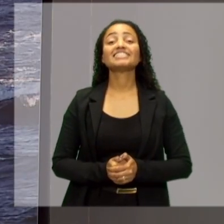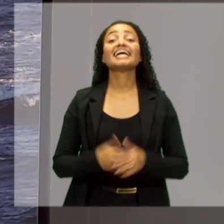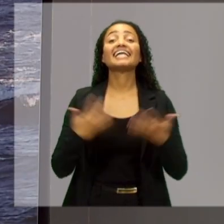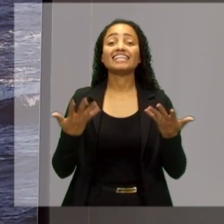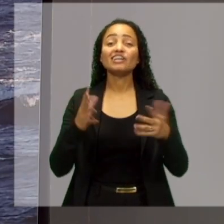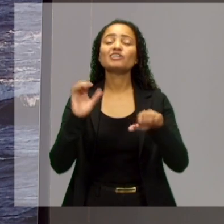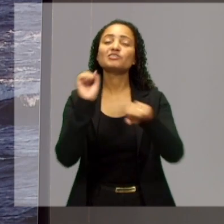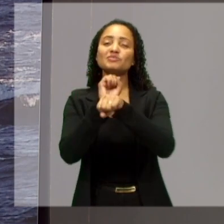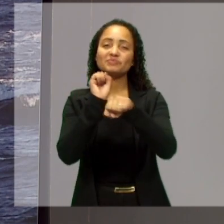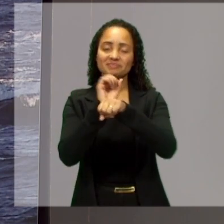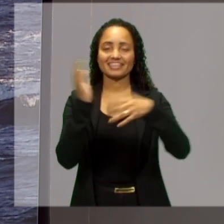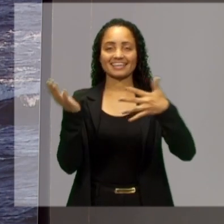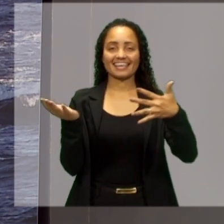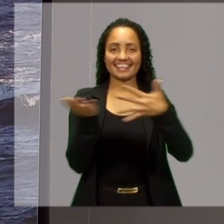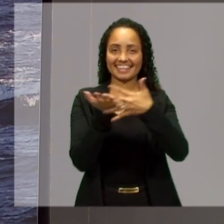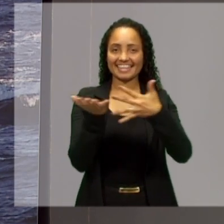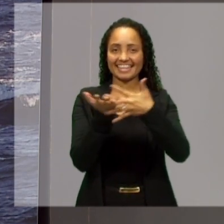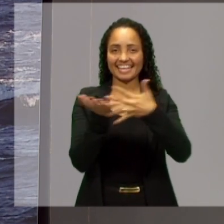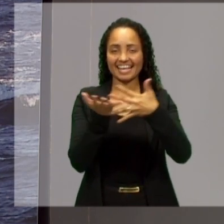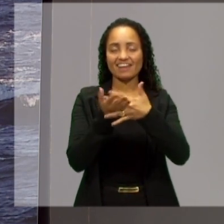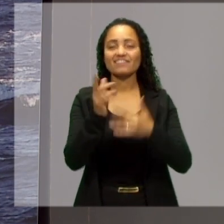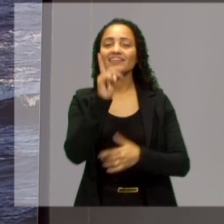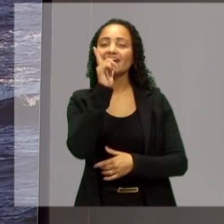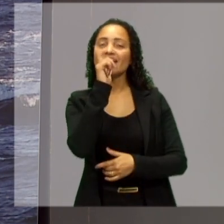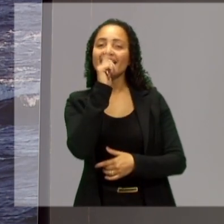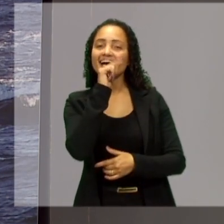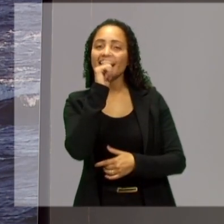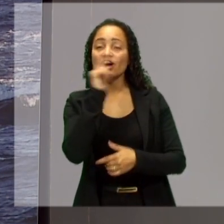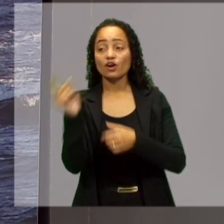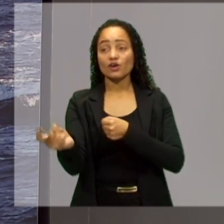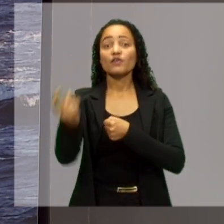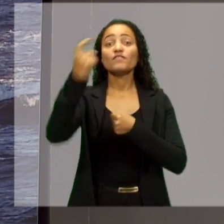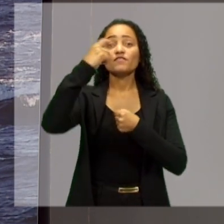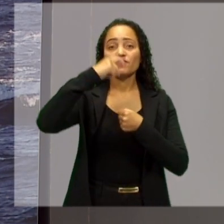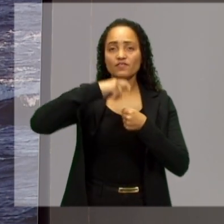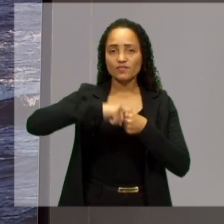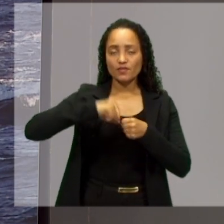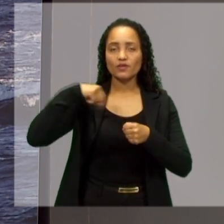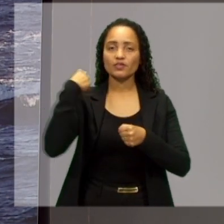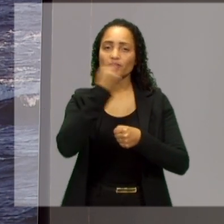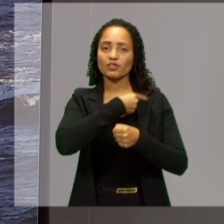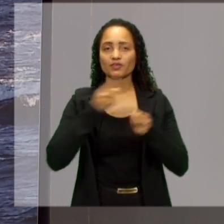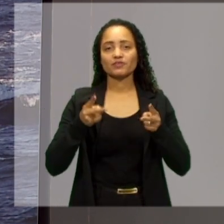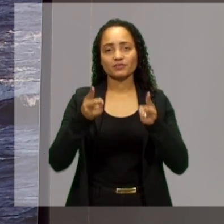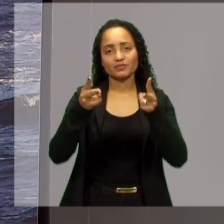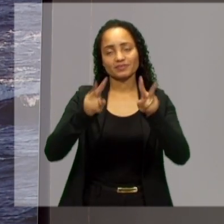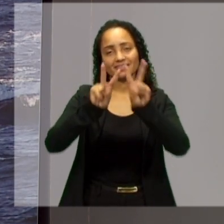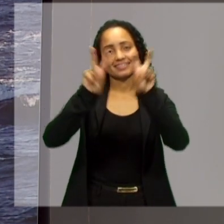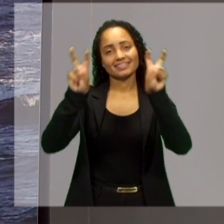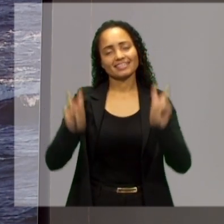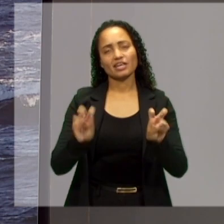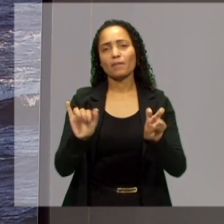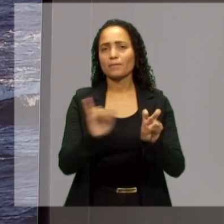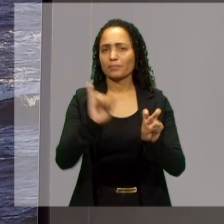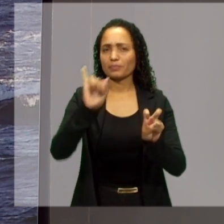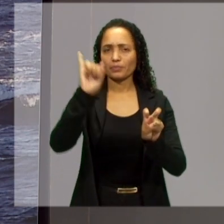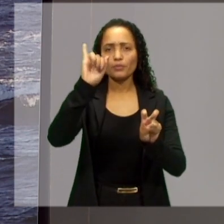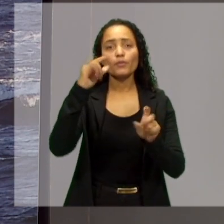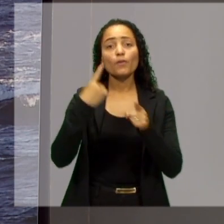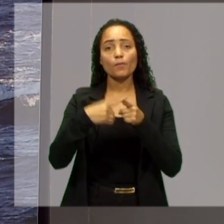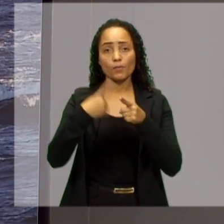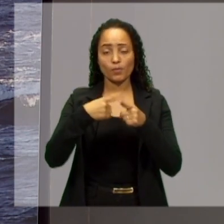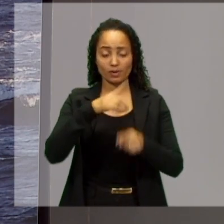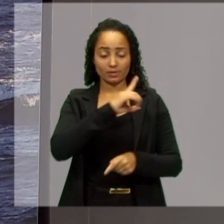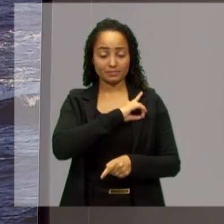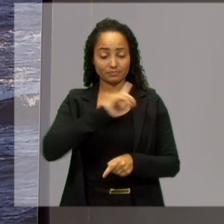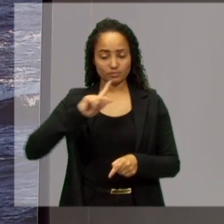tem que fazer um pequeno intervalo, tempo de tomar uma água e na volta a gente segue falando desse importante tema porque realmente defensoria é